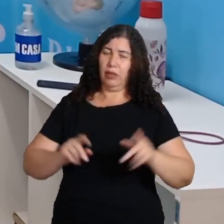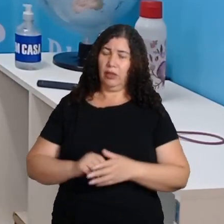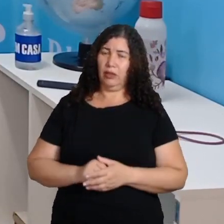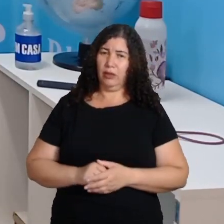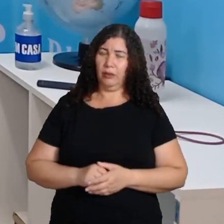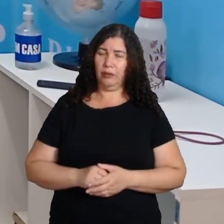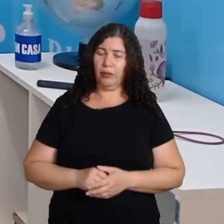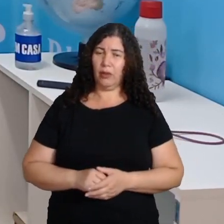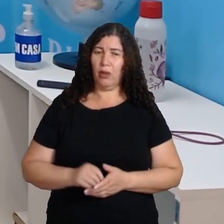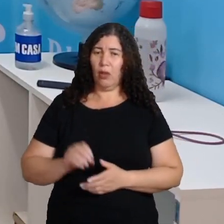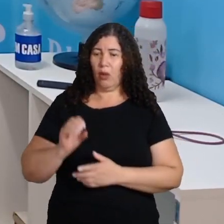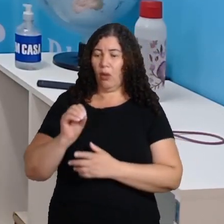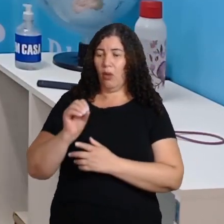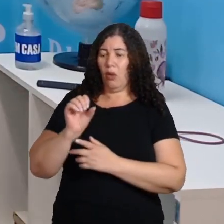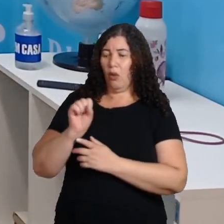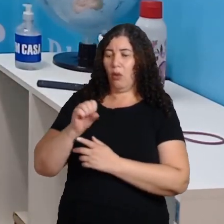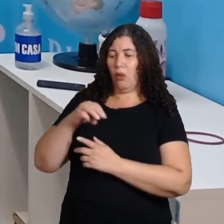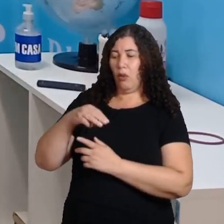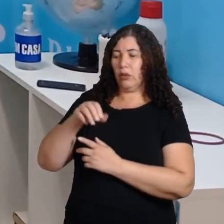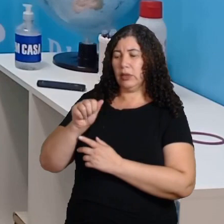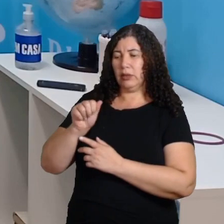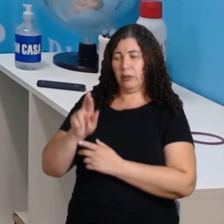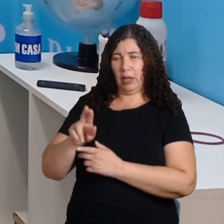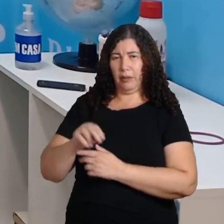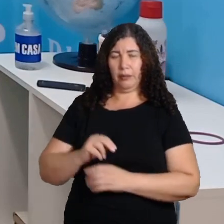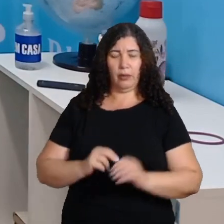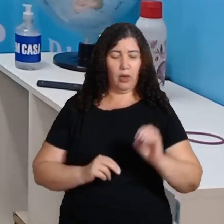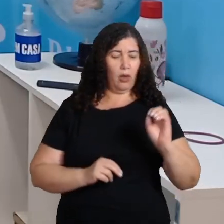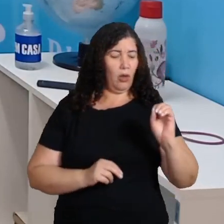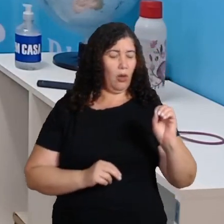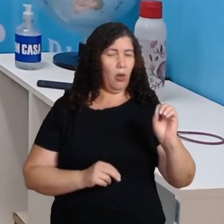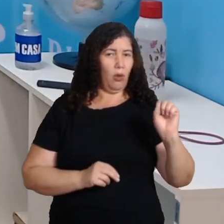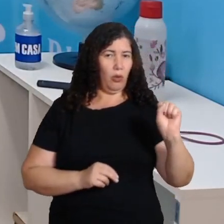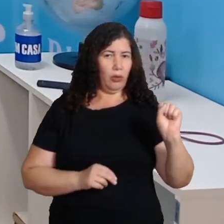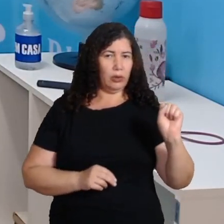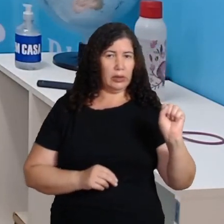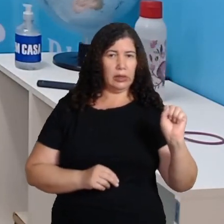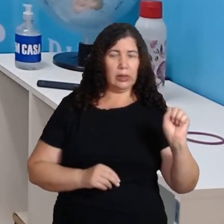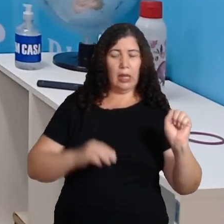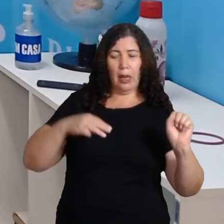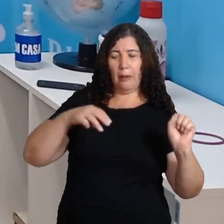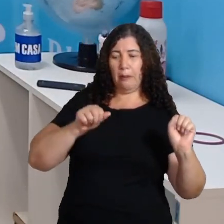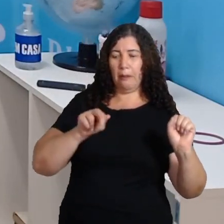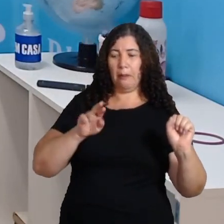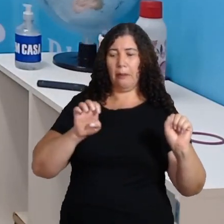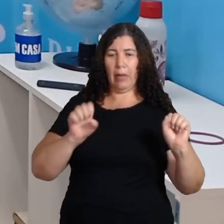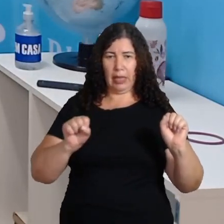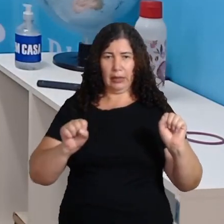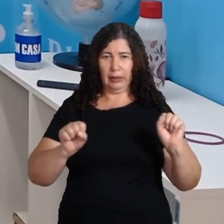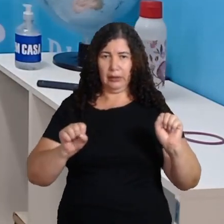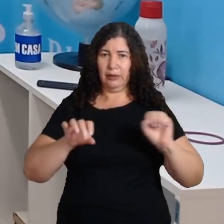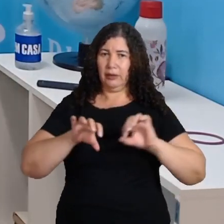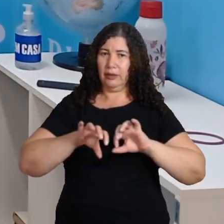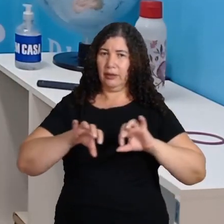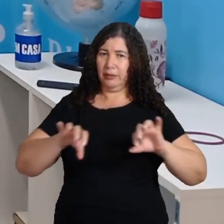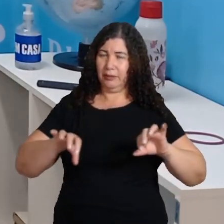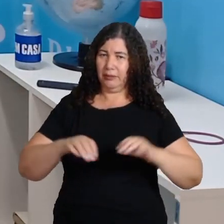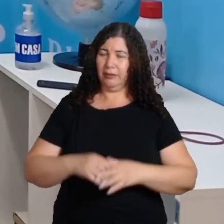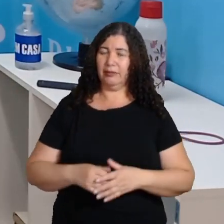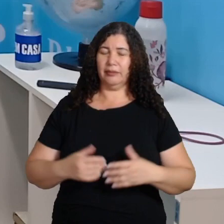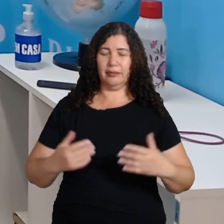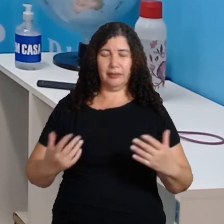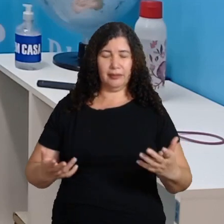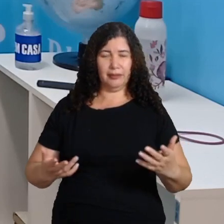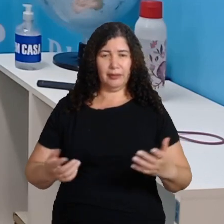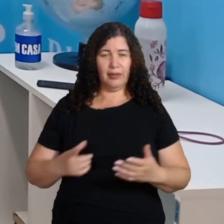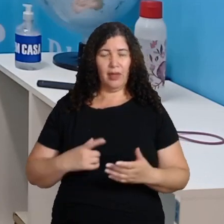se escreve junto. Os mares se escreve separado. Notem ainda